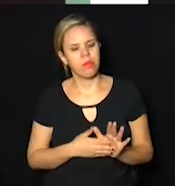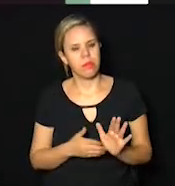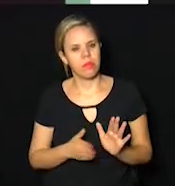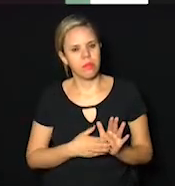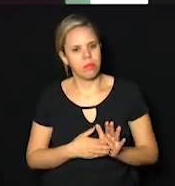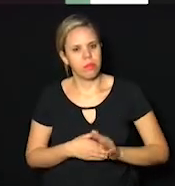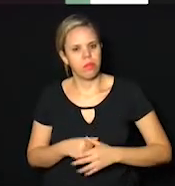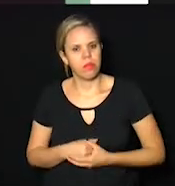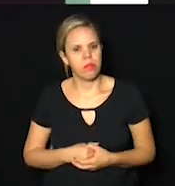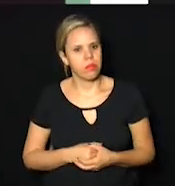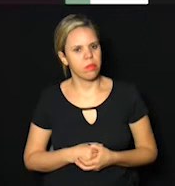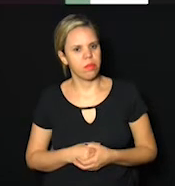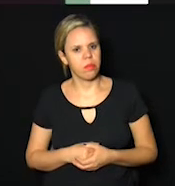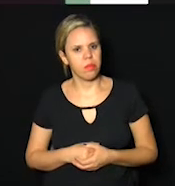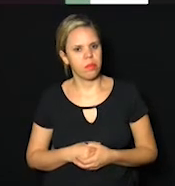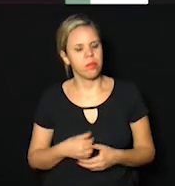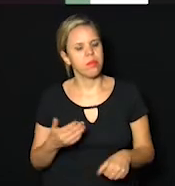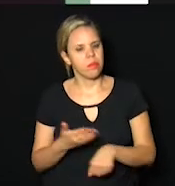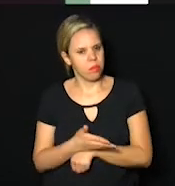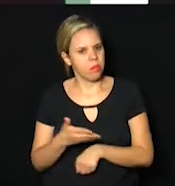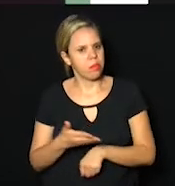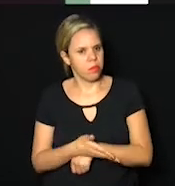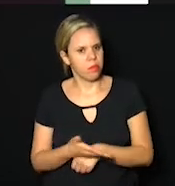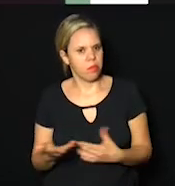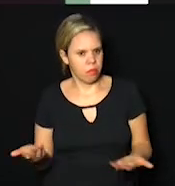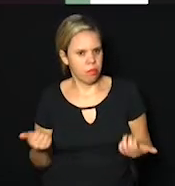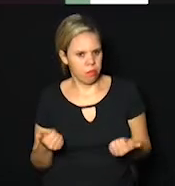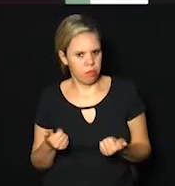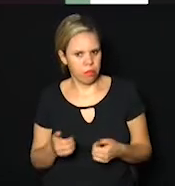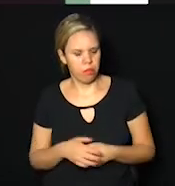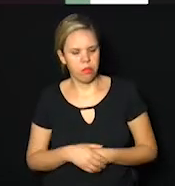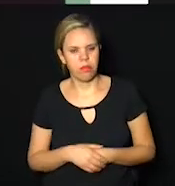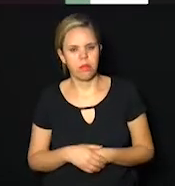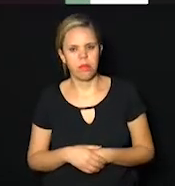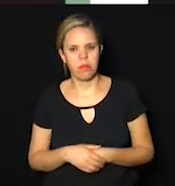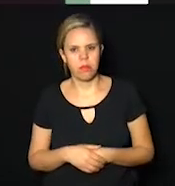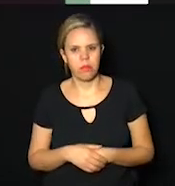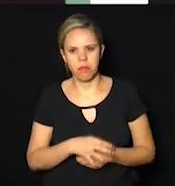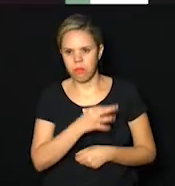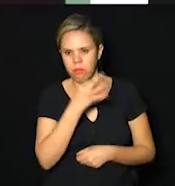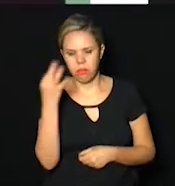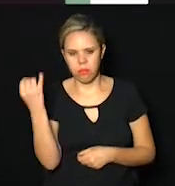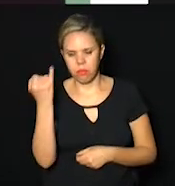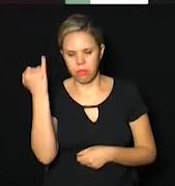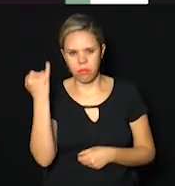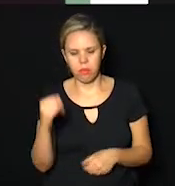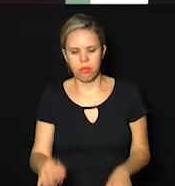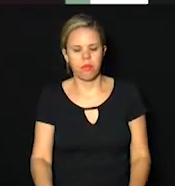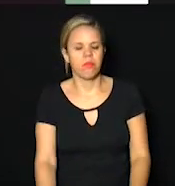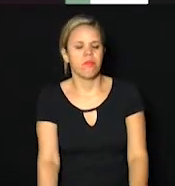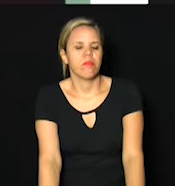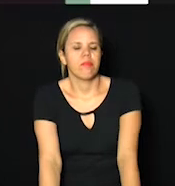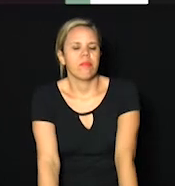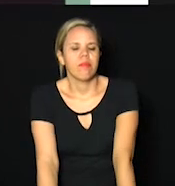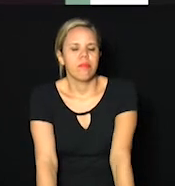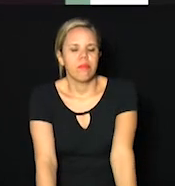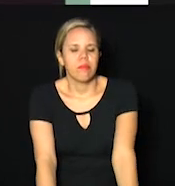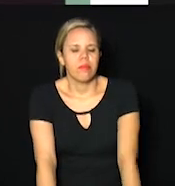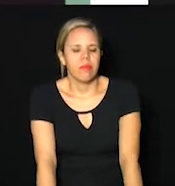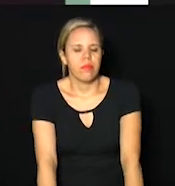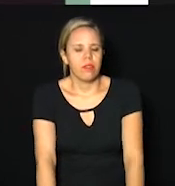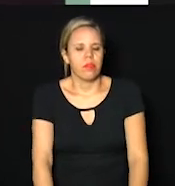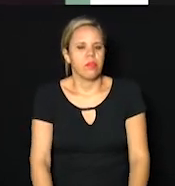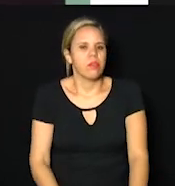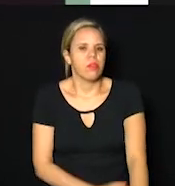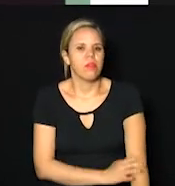eles participem, tá bom? Isso é essencial. Porque,